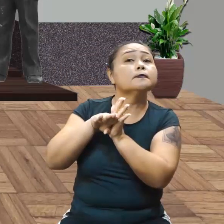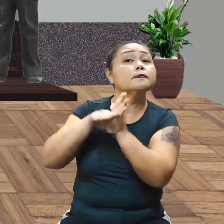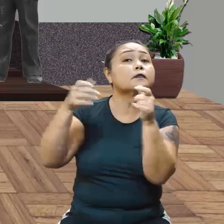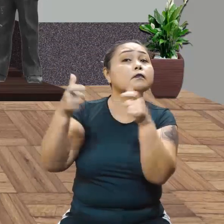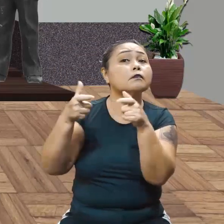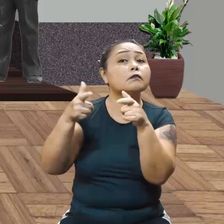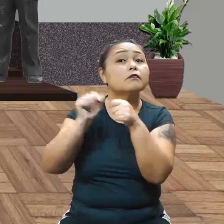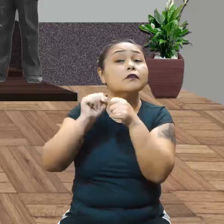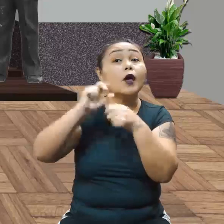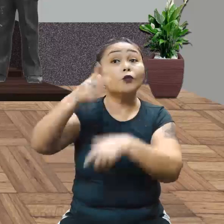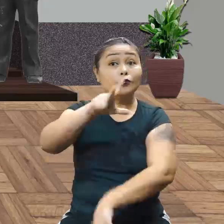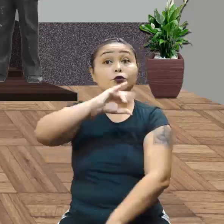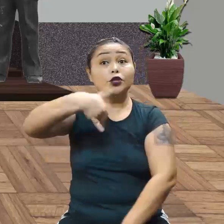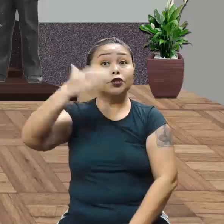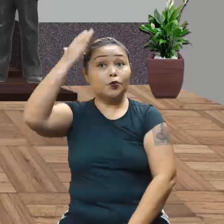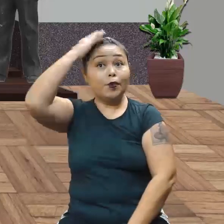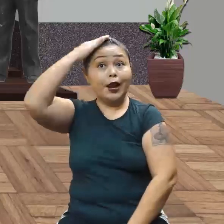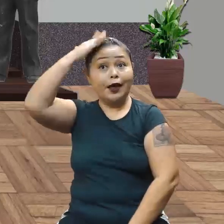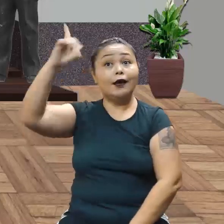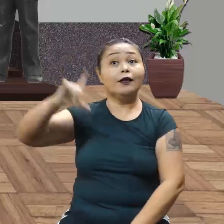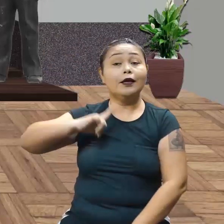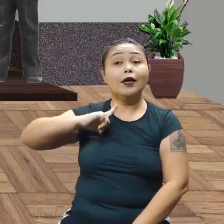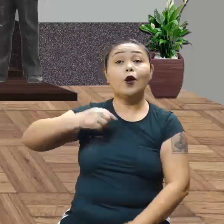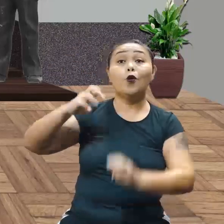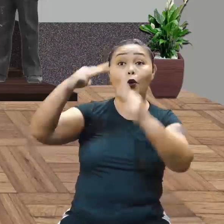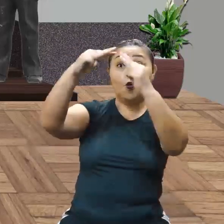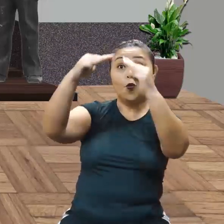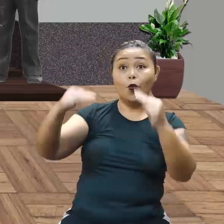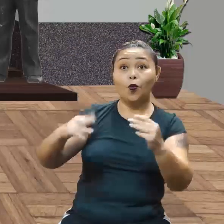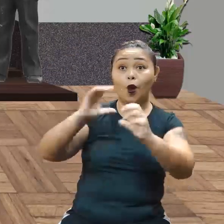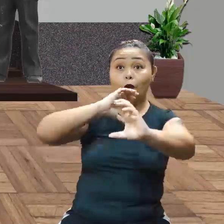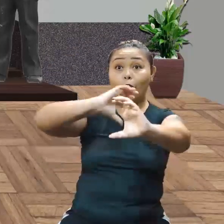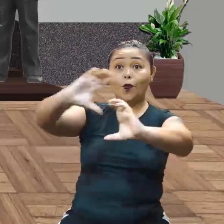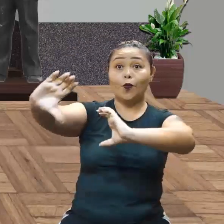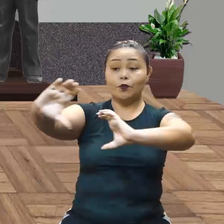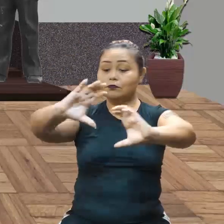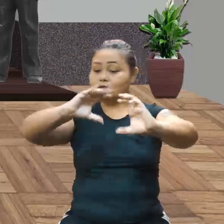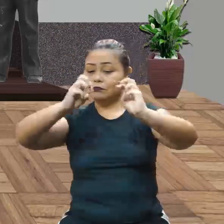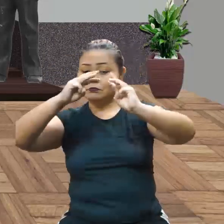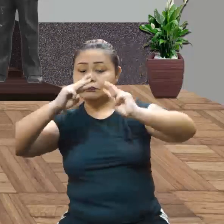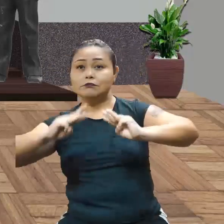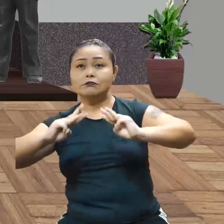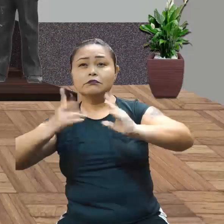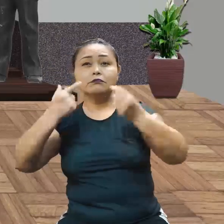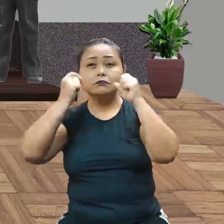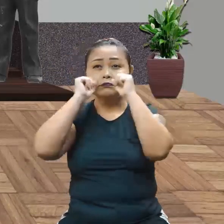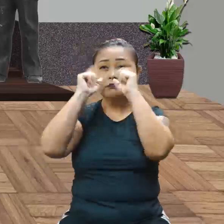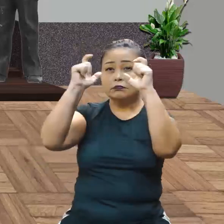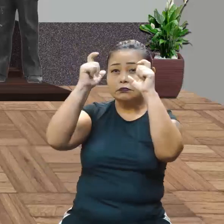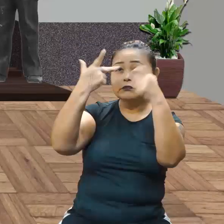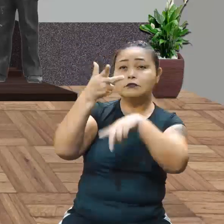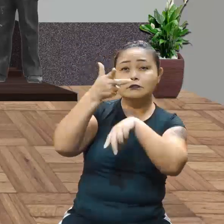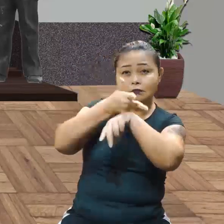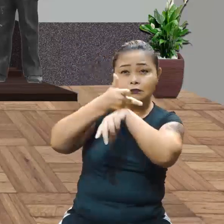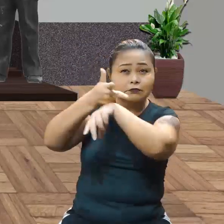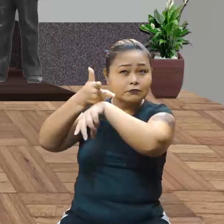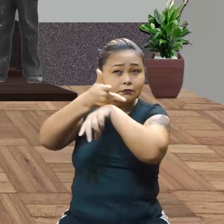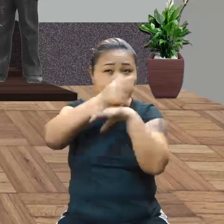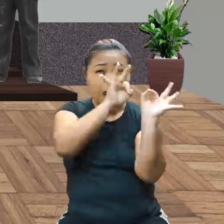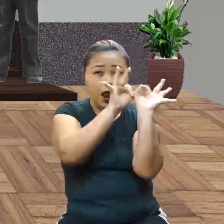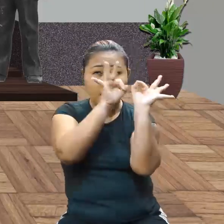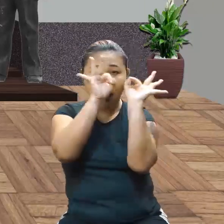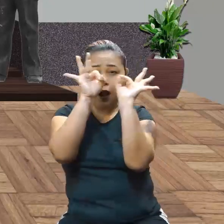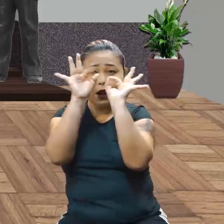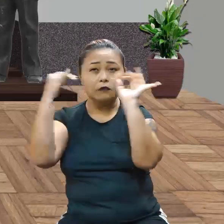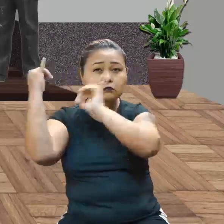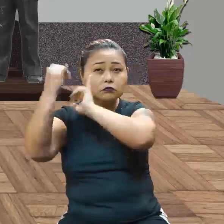onde hoje é Ji-Paraná, onde hoje nós temos o Museu da Comunicação. Preste atenção nesse vídeo, que esse vídeo ele